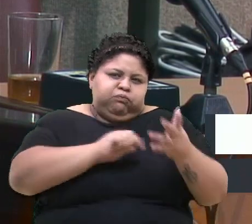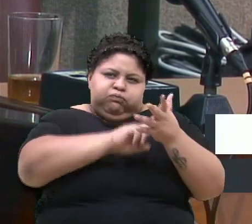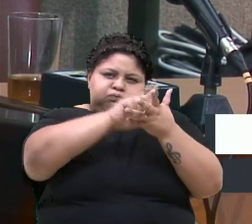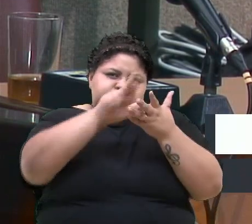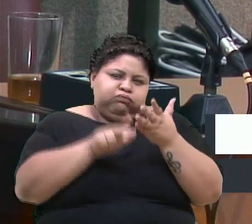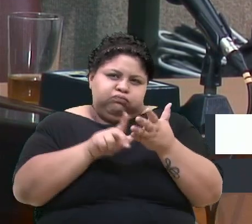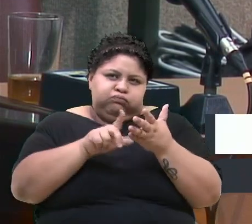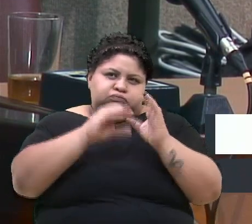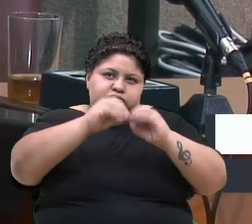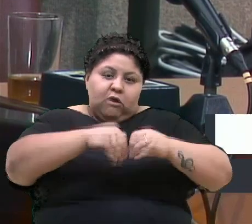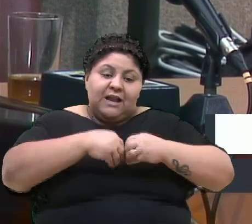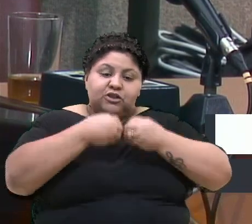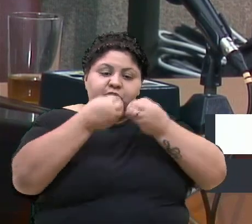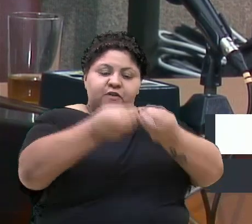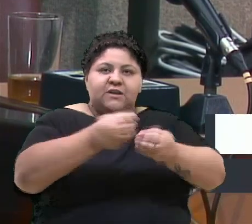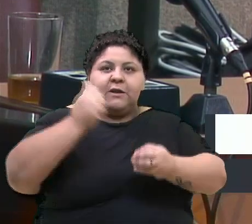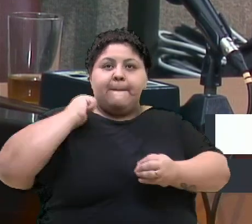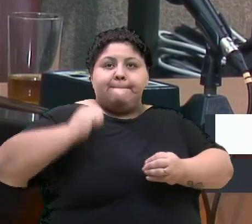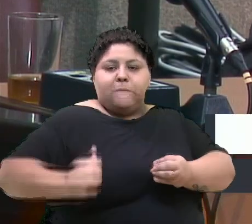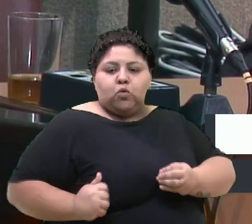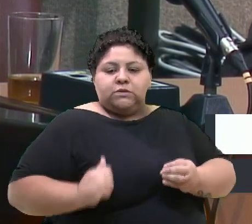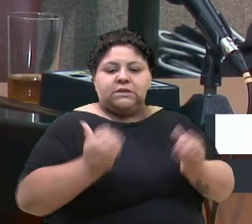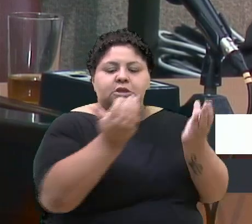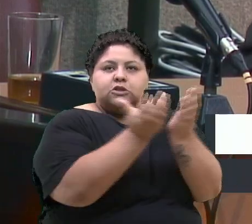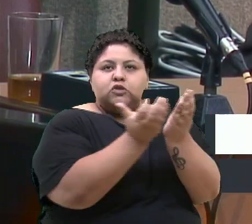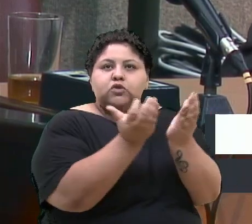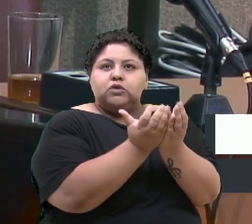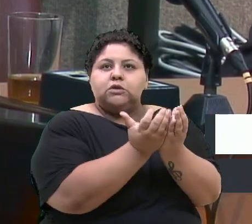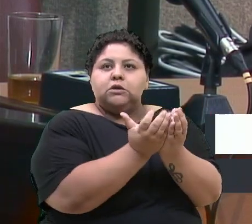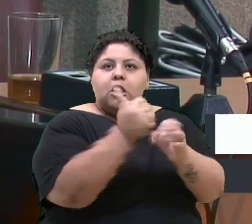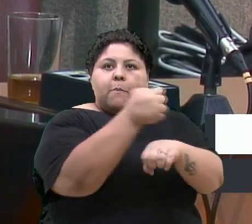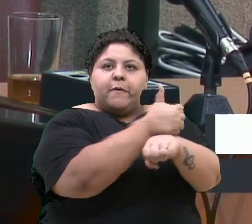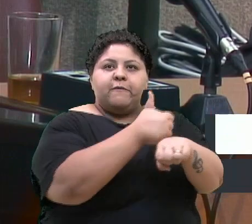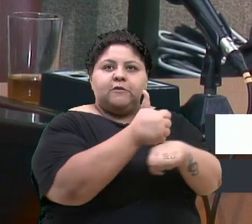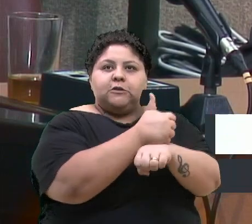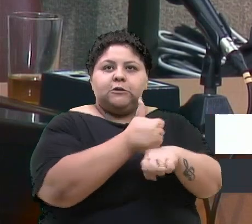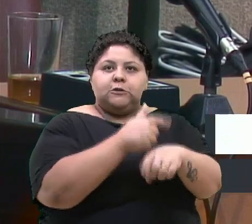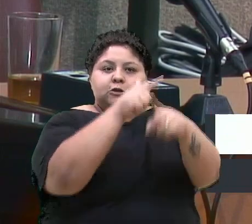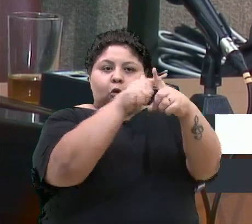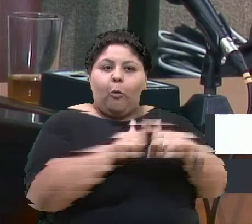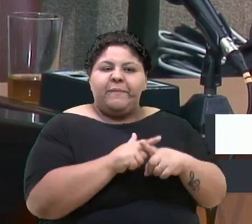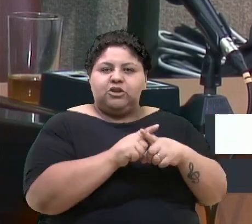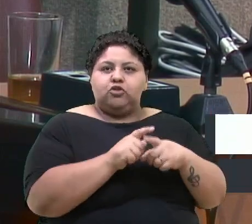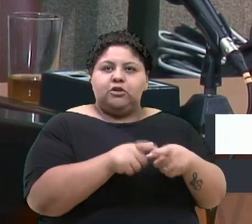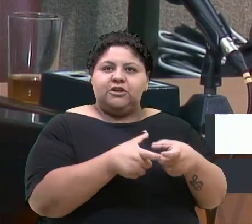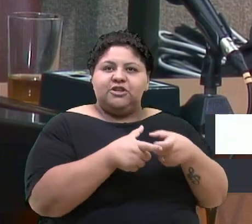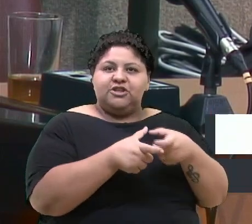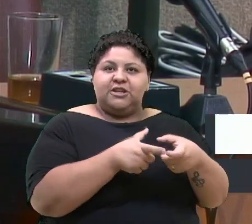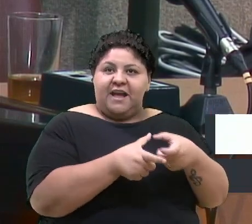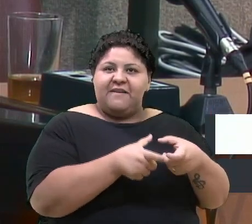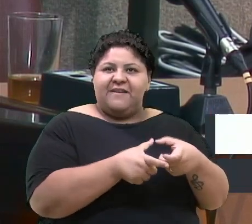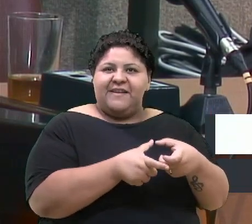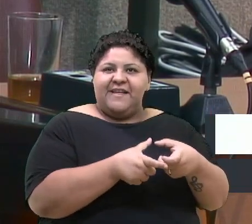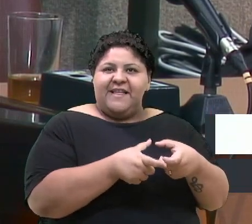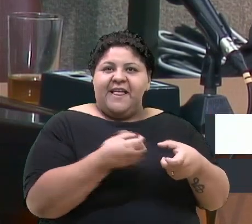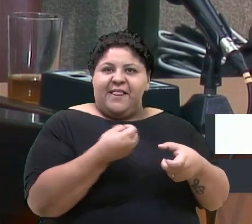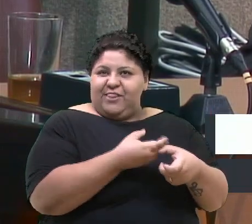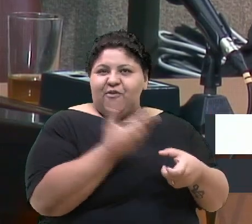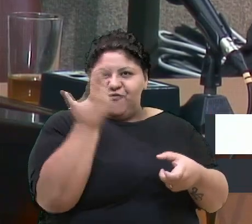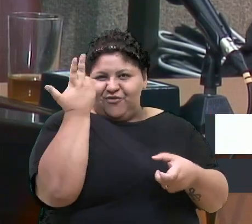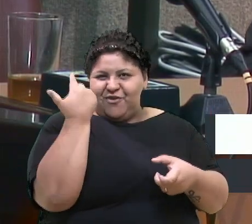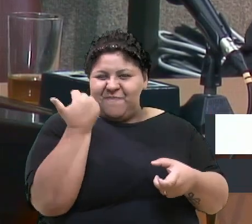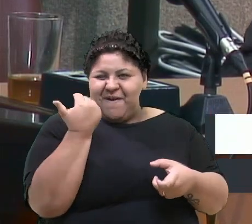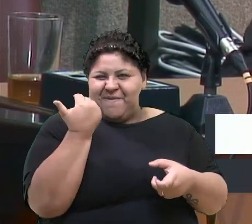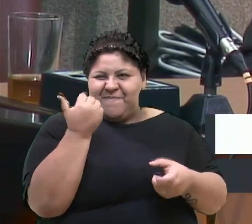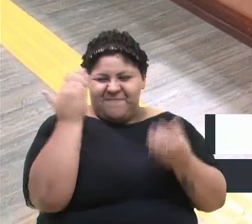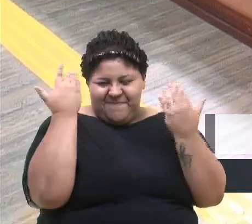eles estão oferecendo bolsa de estudos para esses grandes competidores de gamers, né? É o novo normal, nova realidade. Parabéns pelo tema.